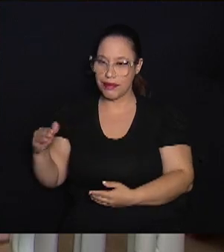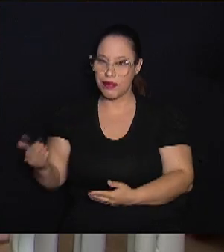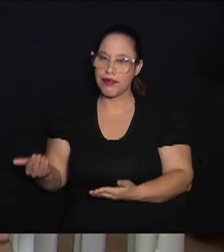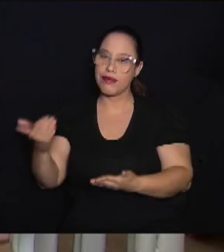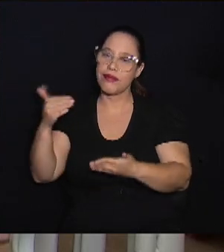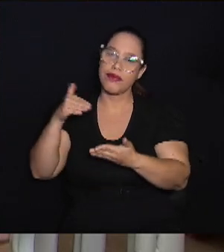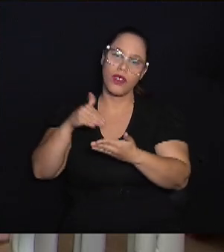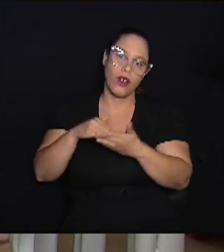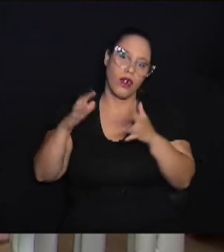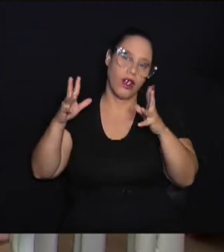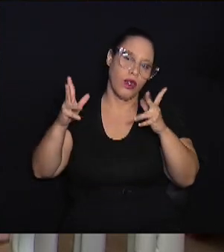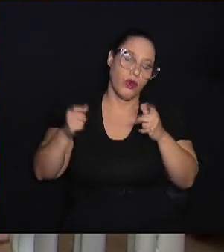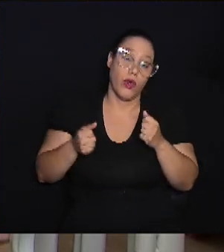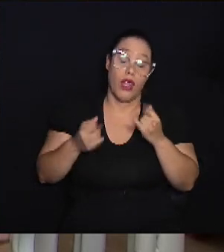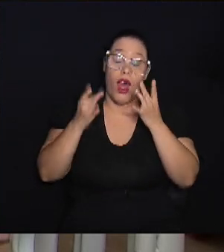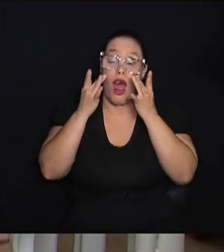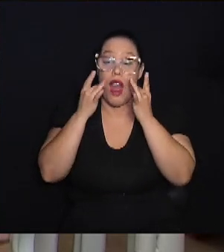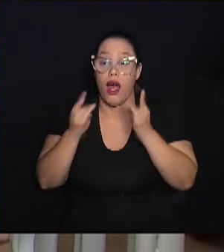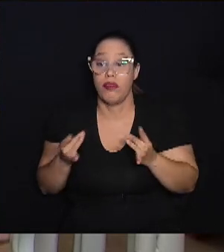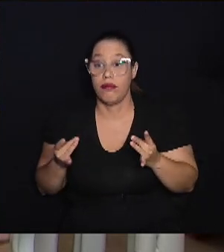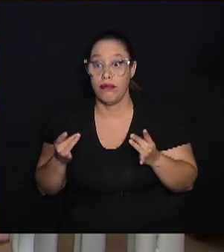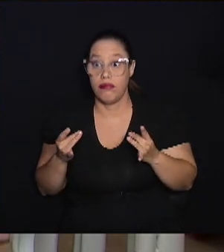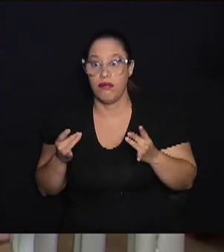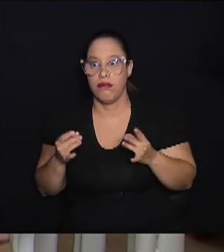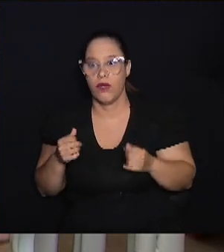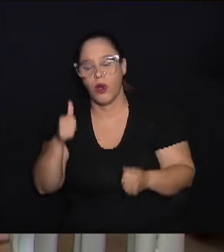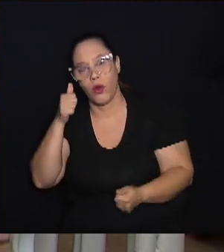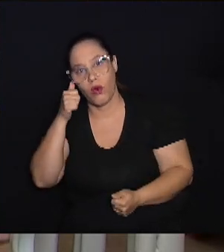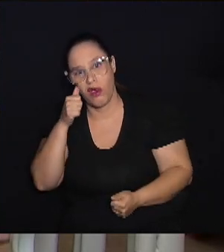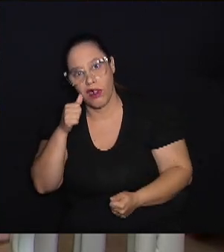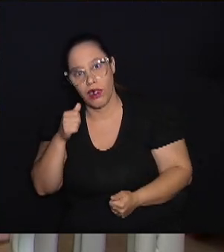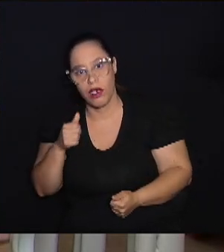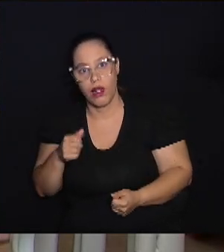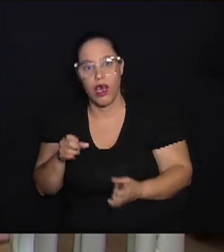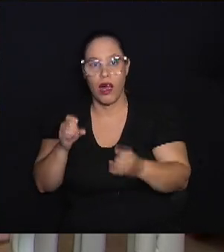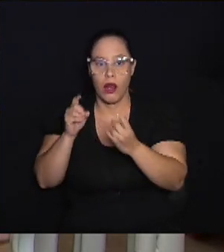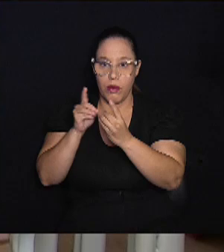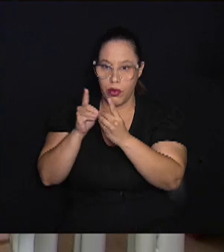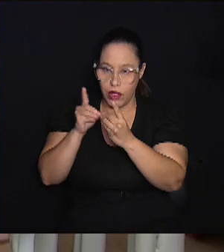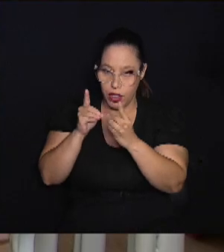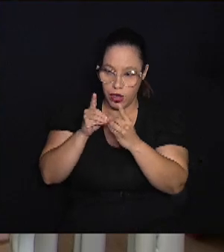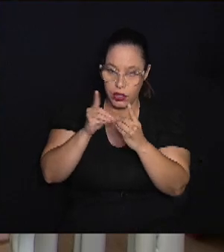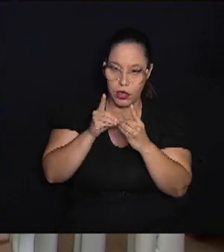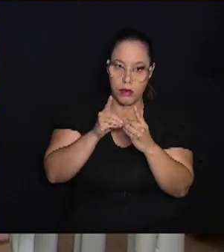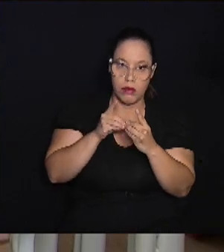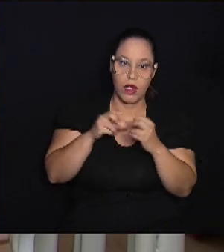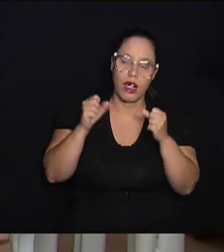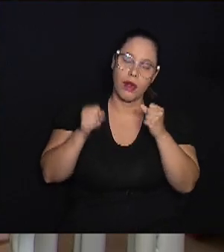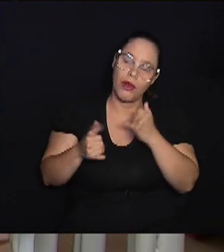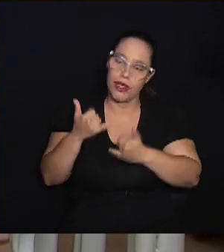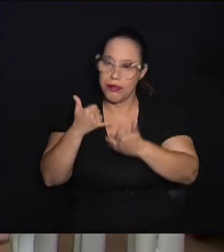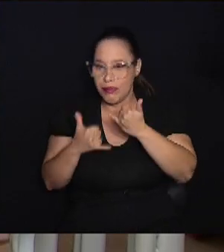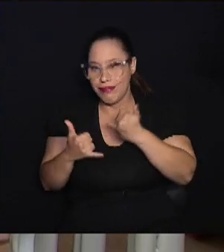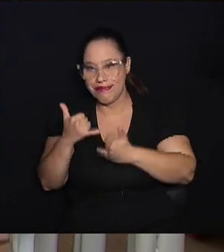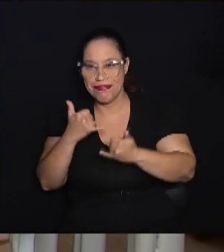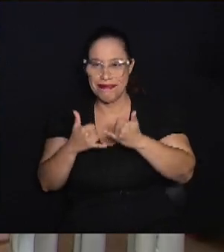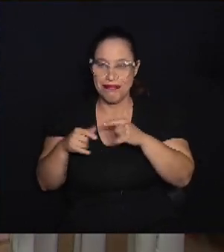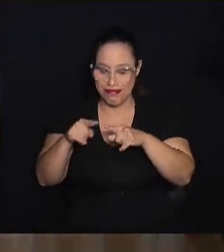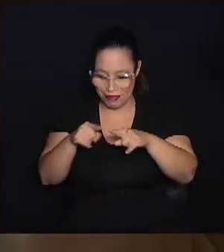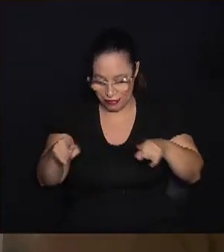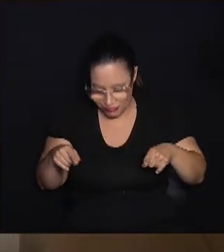recebem toda a atenção. Enquanto as mulheres passam por atendimento, elas podem brincar aqui no espaço